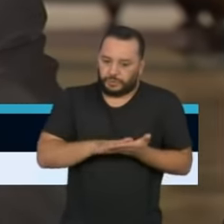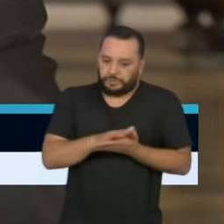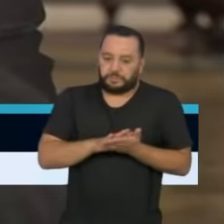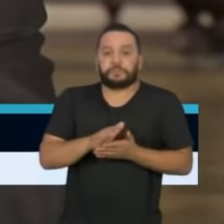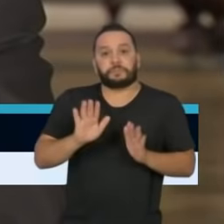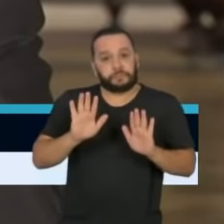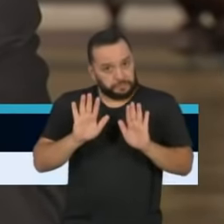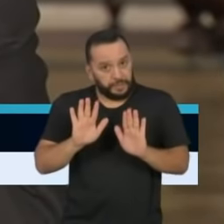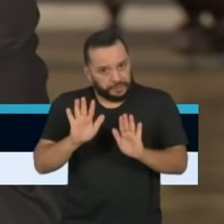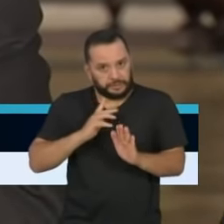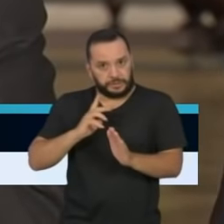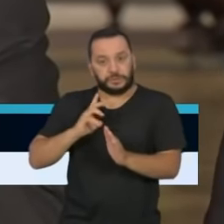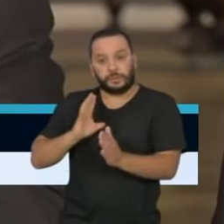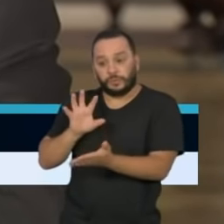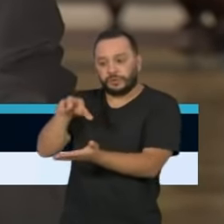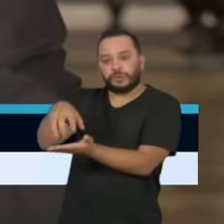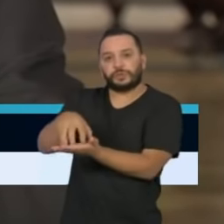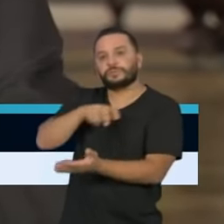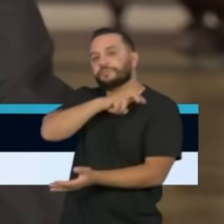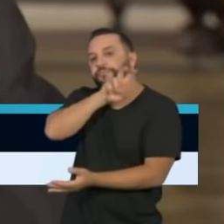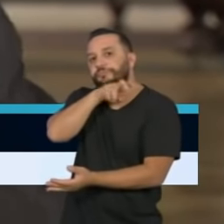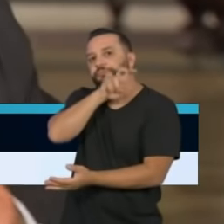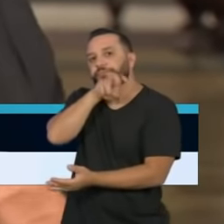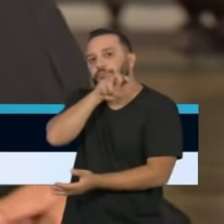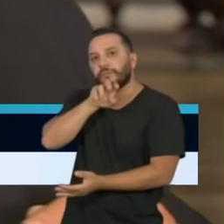o nosso Instituto Butantan...